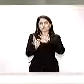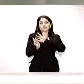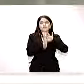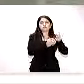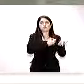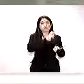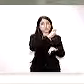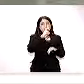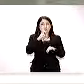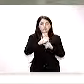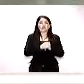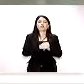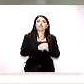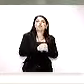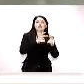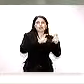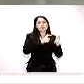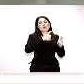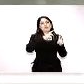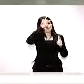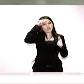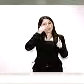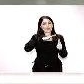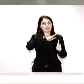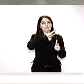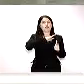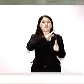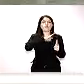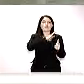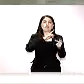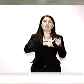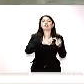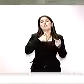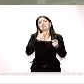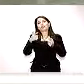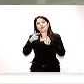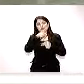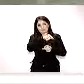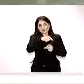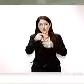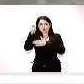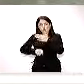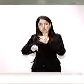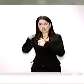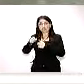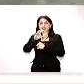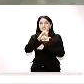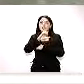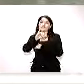55 contrato da Prefeitura de Barueri e e CG engenharia construção do maternal